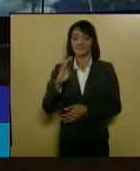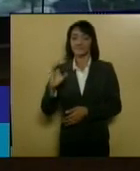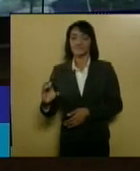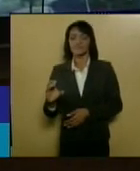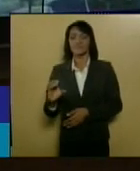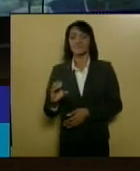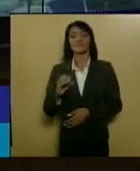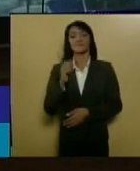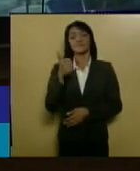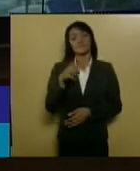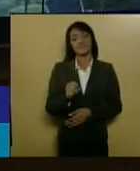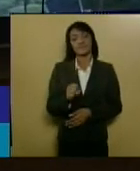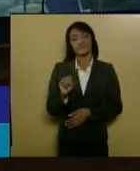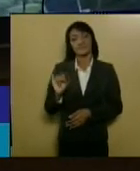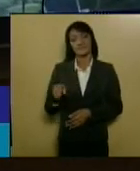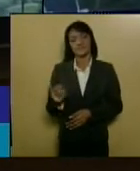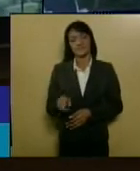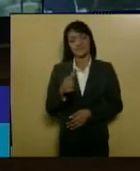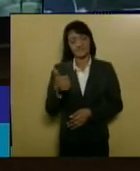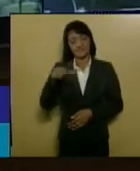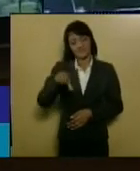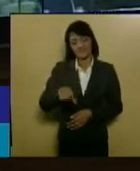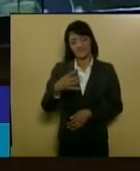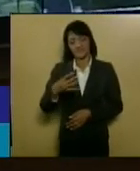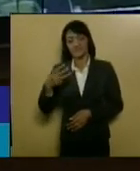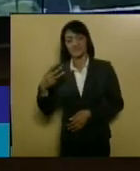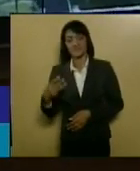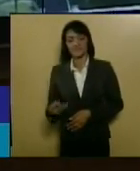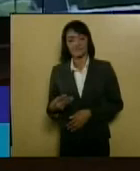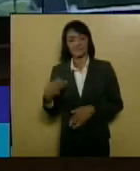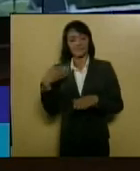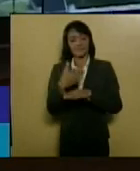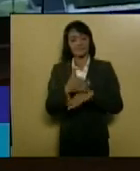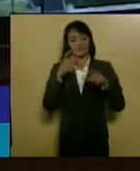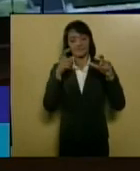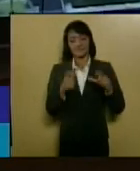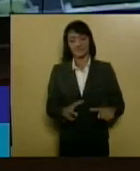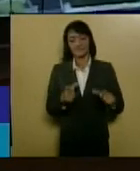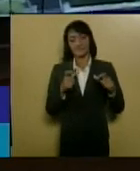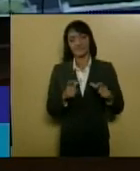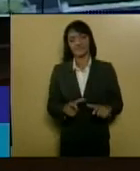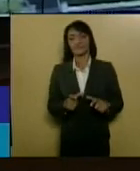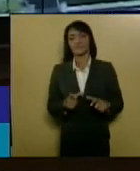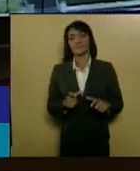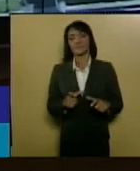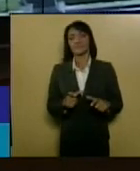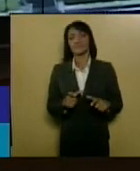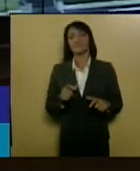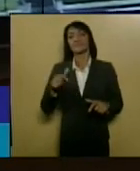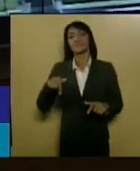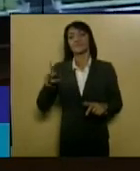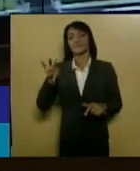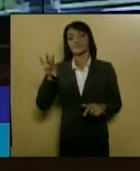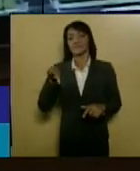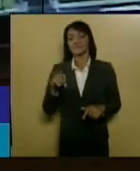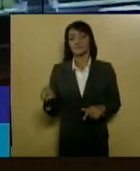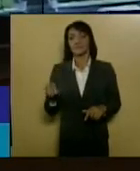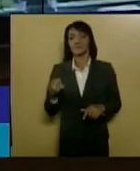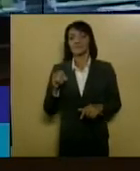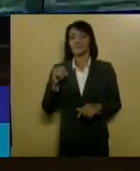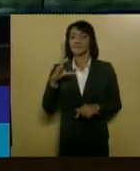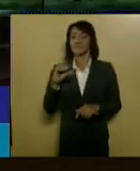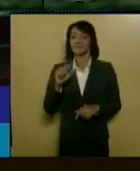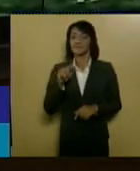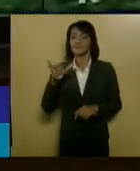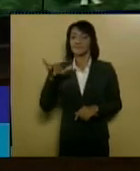de janeiro de 1943, a ocupar as atuais instalações de seu aquartelamento na colina do 18